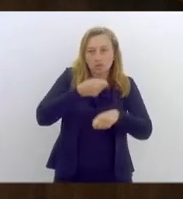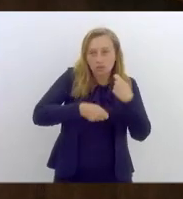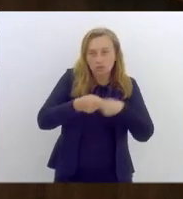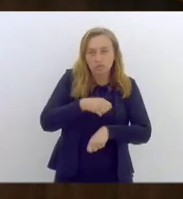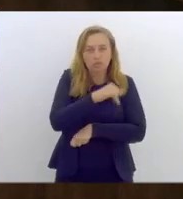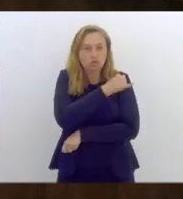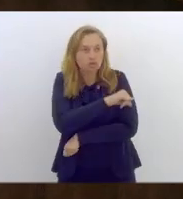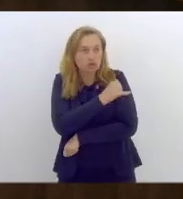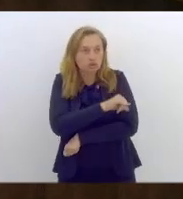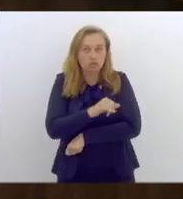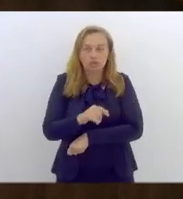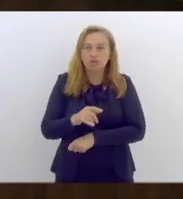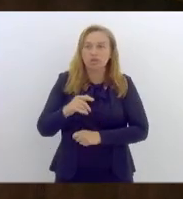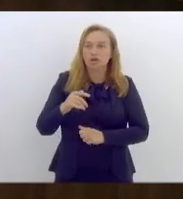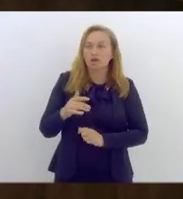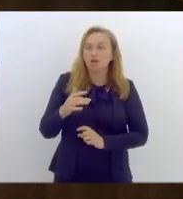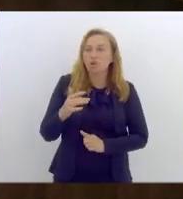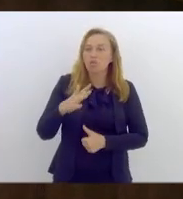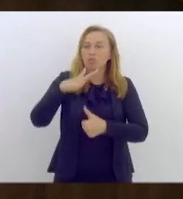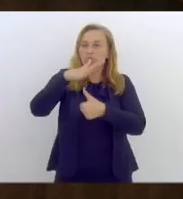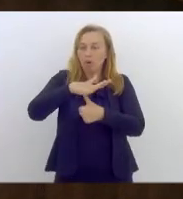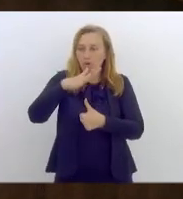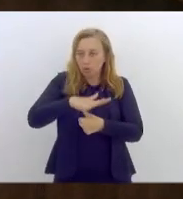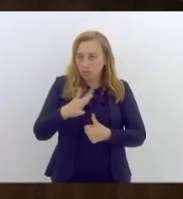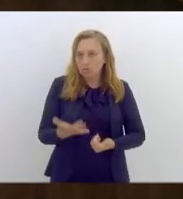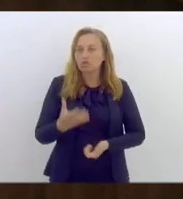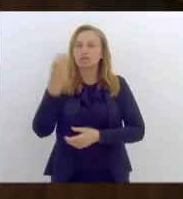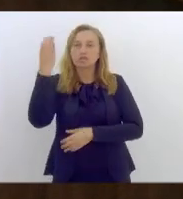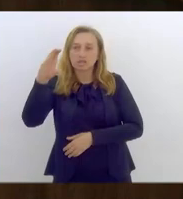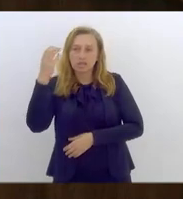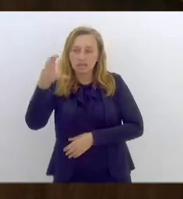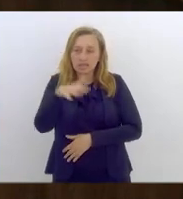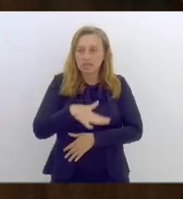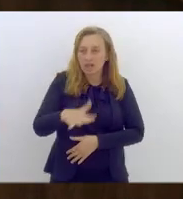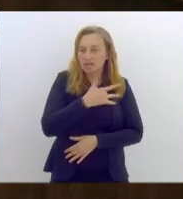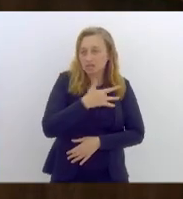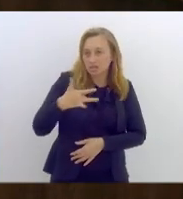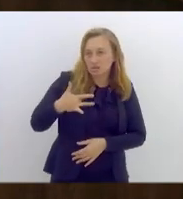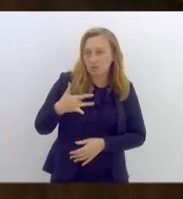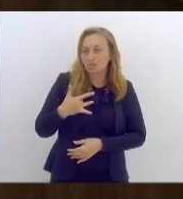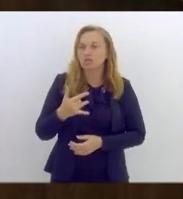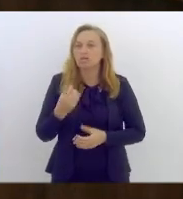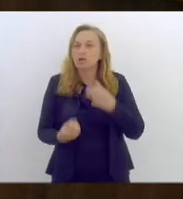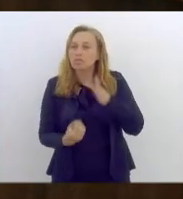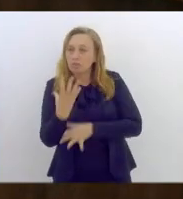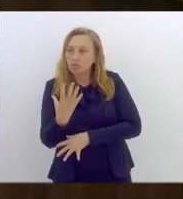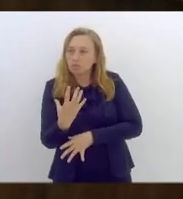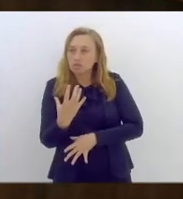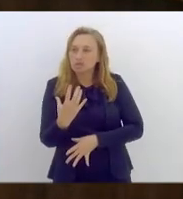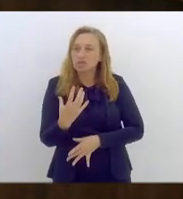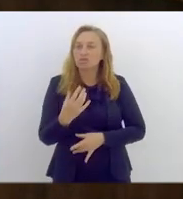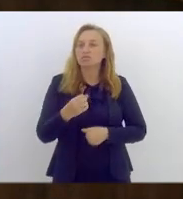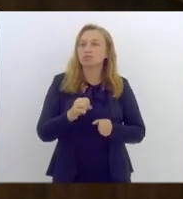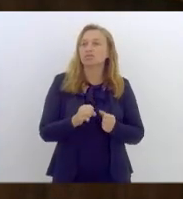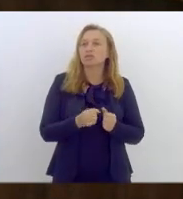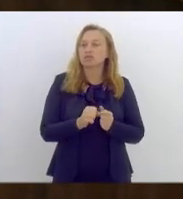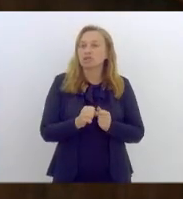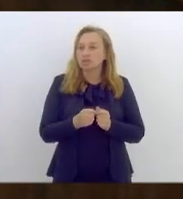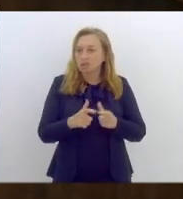é um polo de ciência e particularmente na área da saúde nós temos uma produção de repercussão internacional